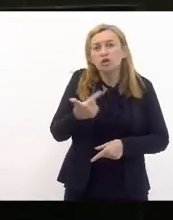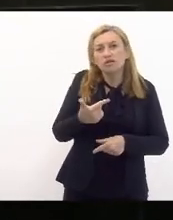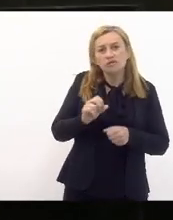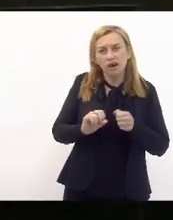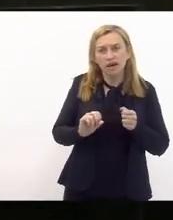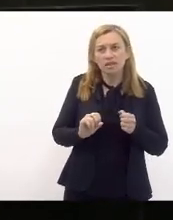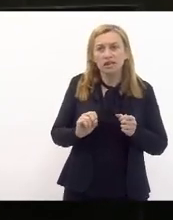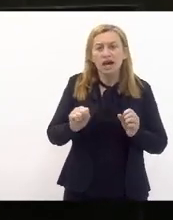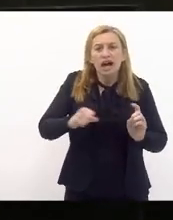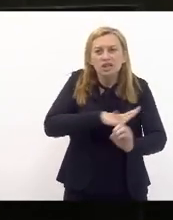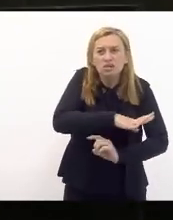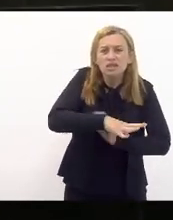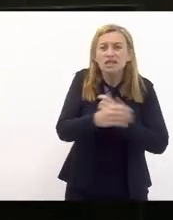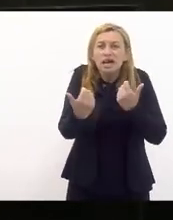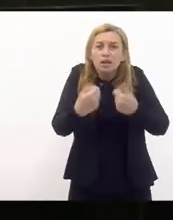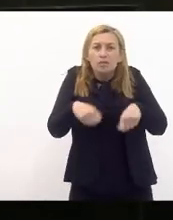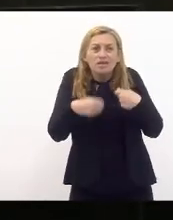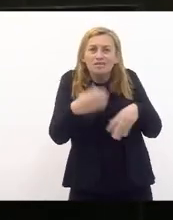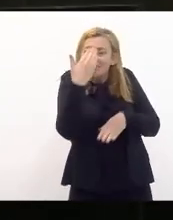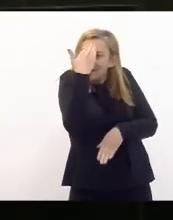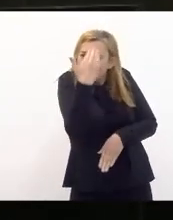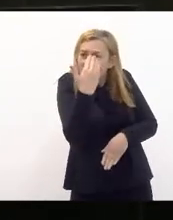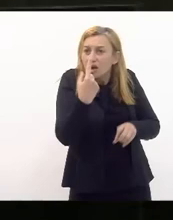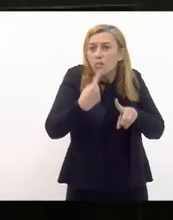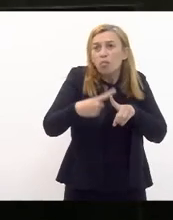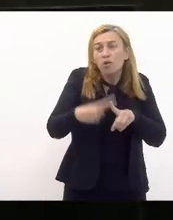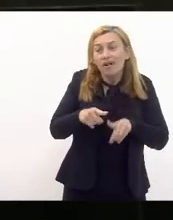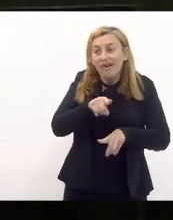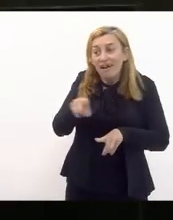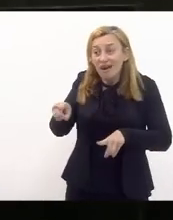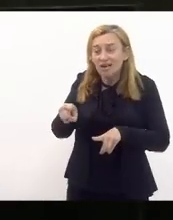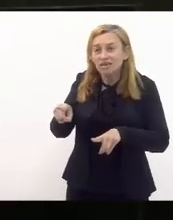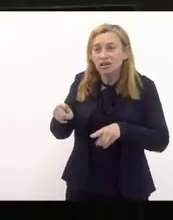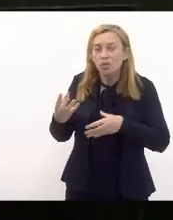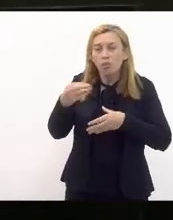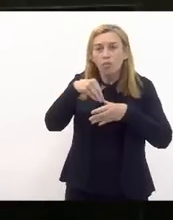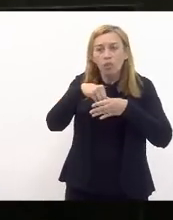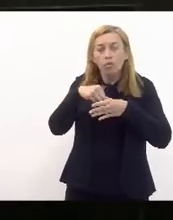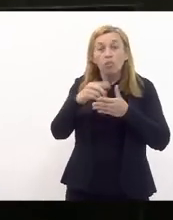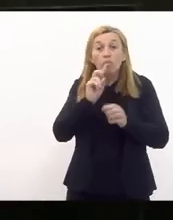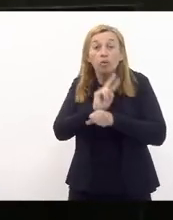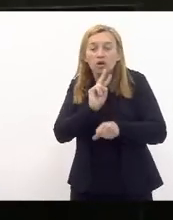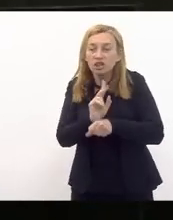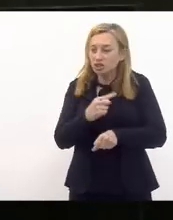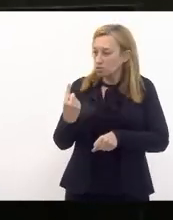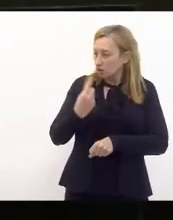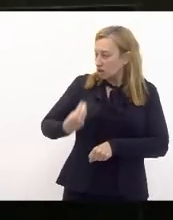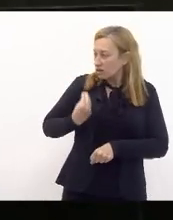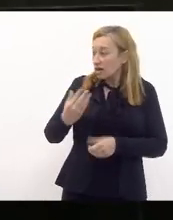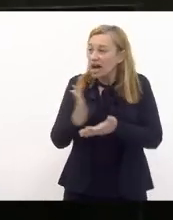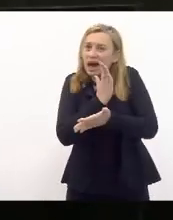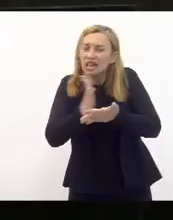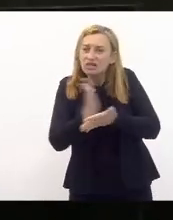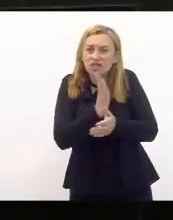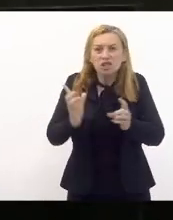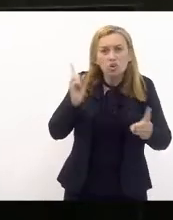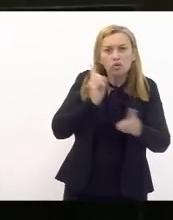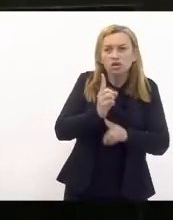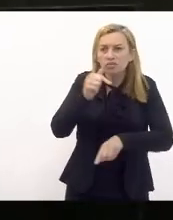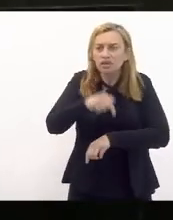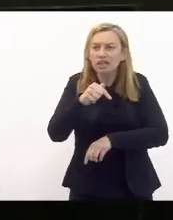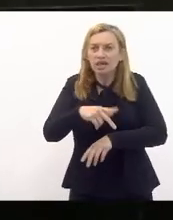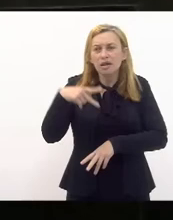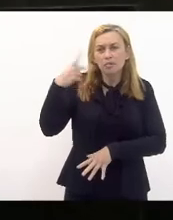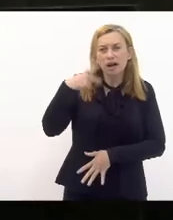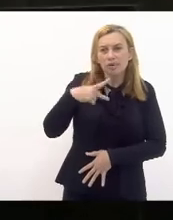sociedade ela precisa ter um agradecimento Porque eles estão guardando a nossa vida muita das vezes encontramos aqui